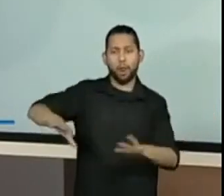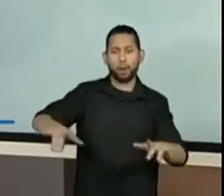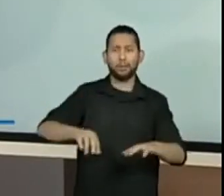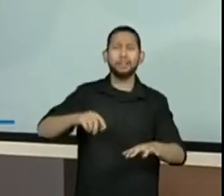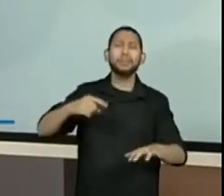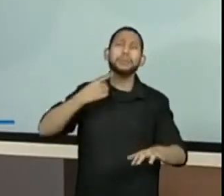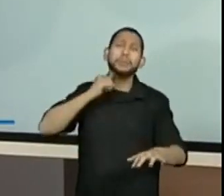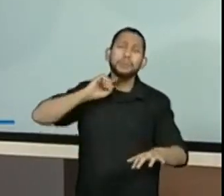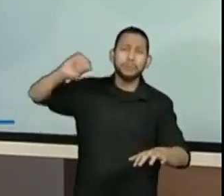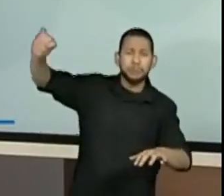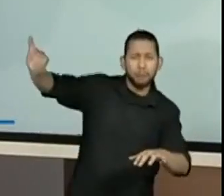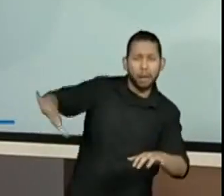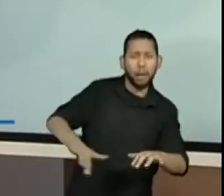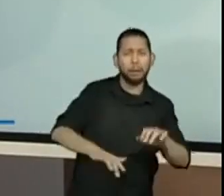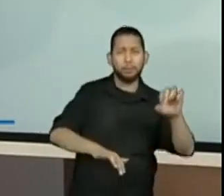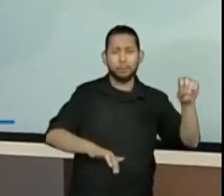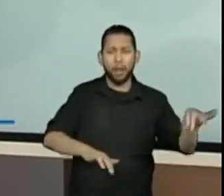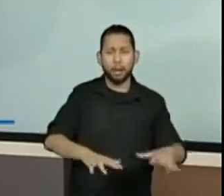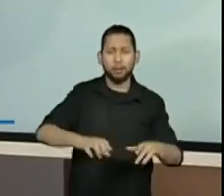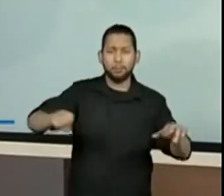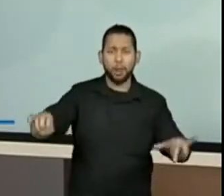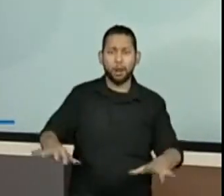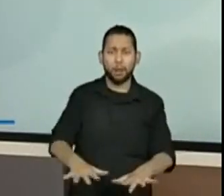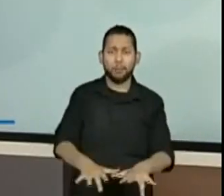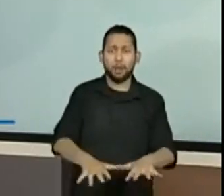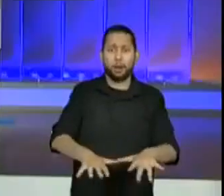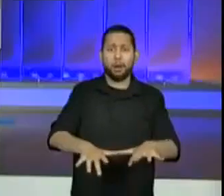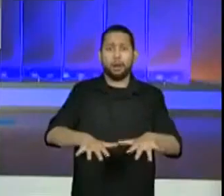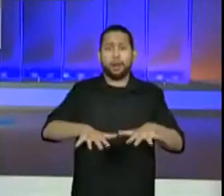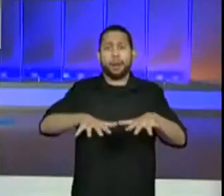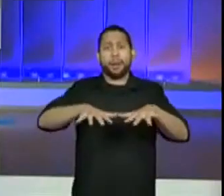nossos rios, lagos e cursos d'água.